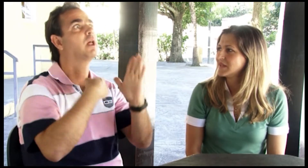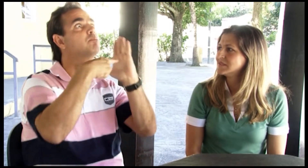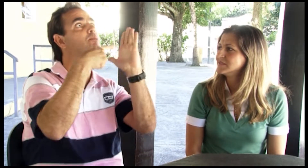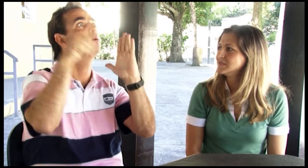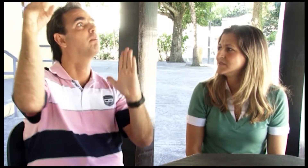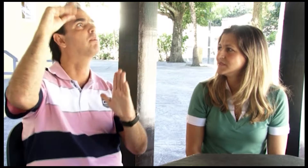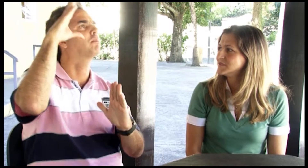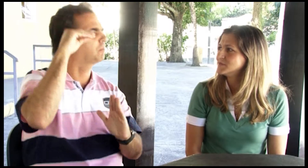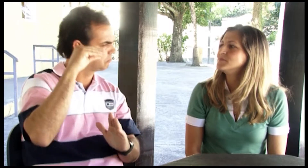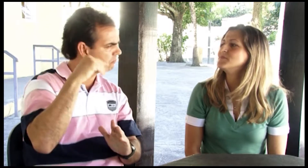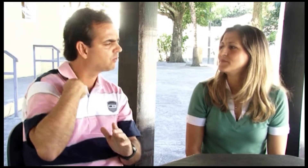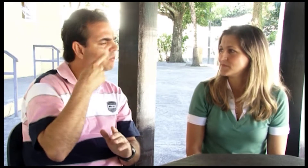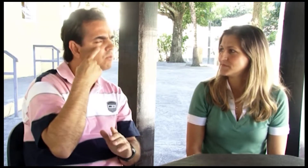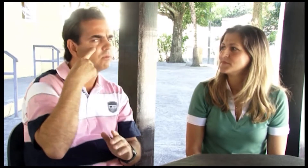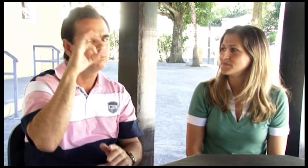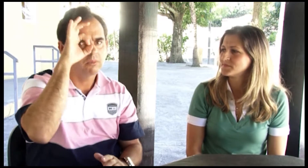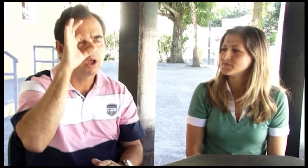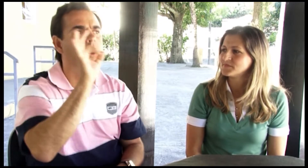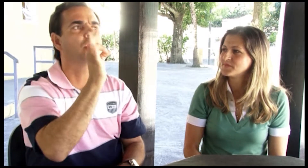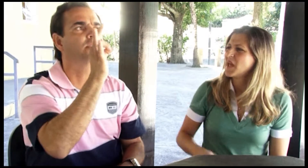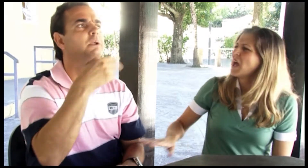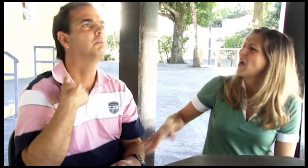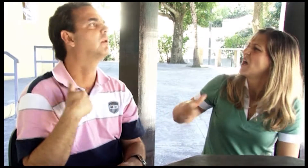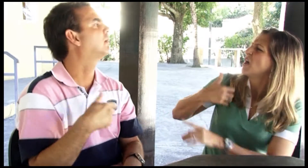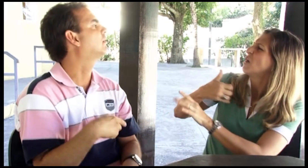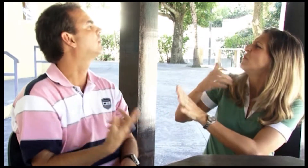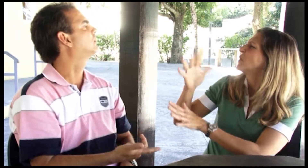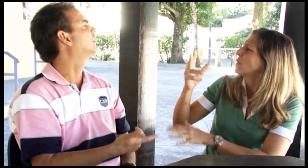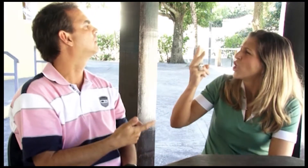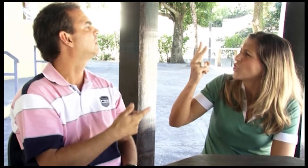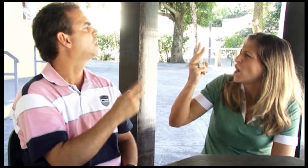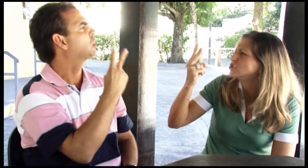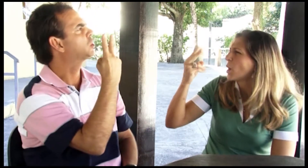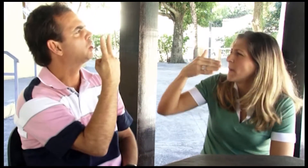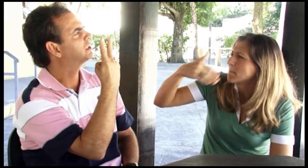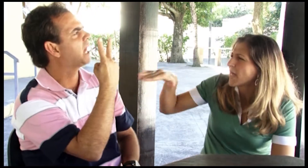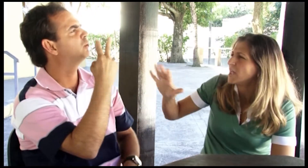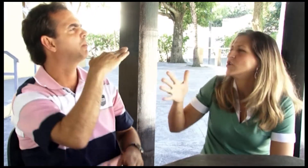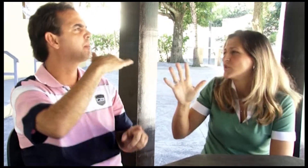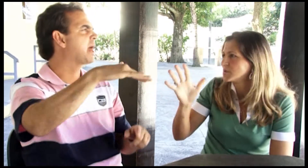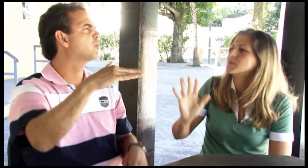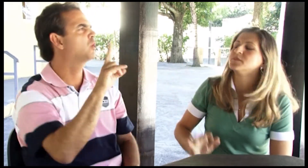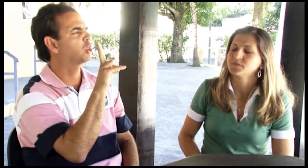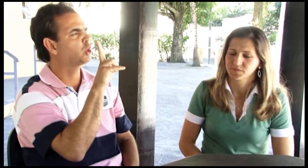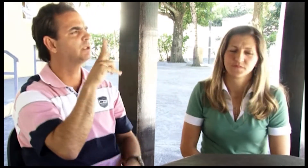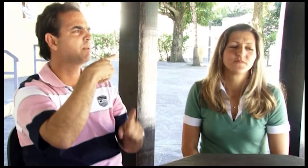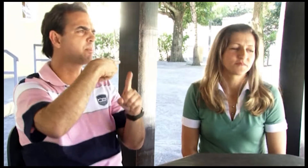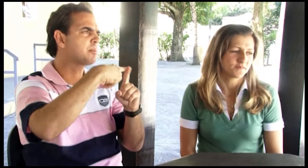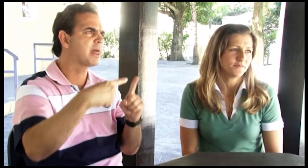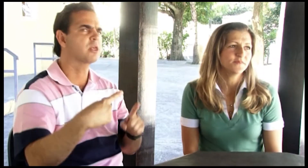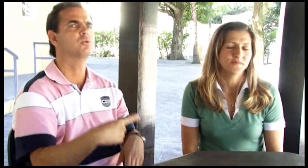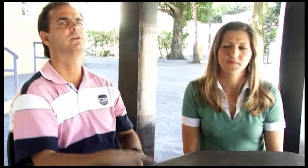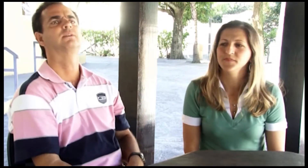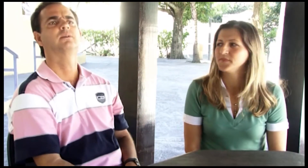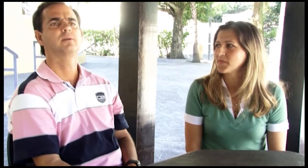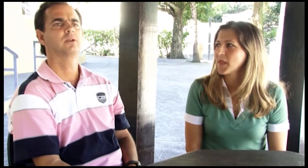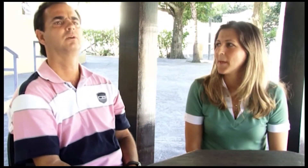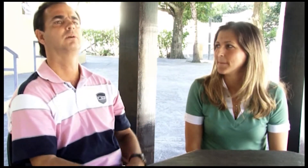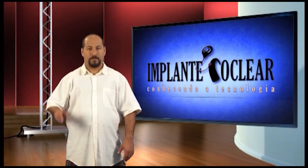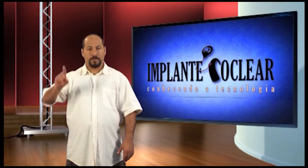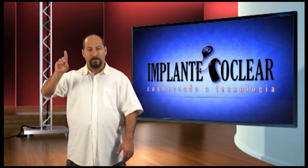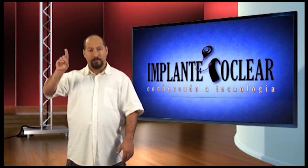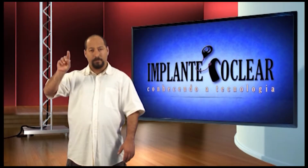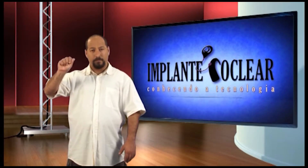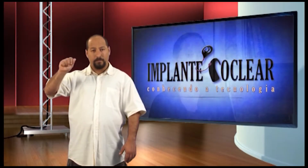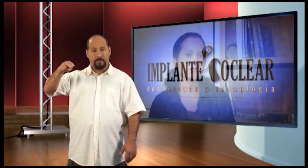estava vendo que ele estava ouvindo. Olha, estão tocando a campainha, e eu fui lá na porta e verifiquei que realmente tinha. E ele tinha 2 anos, 2 anos e